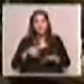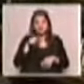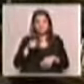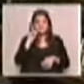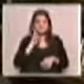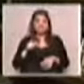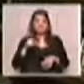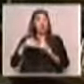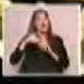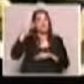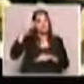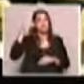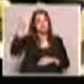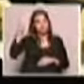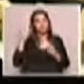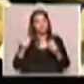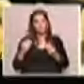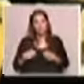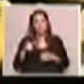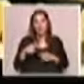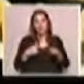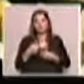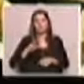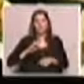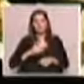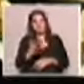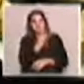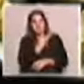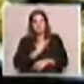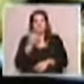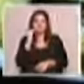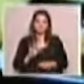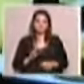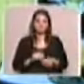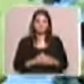o futuro desta queijaria à moda antiga.